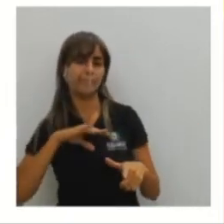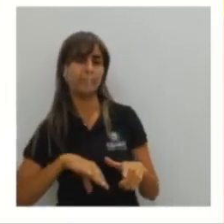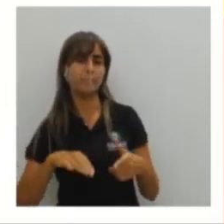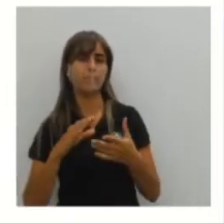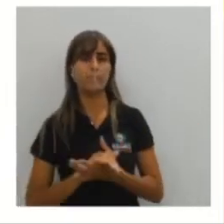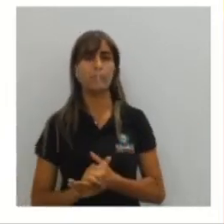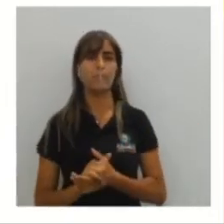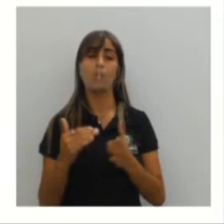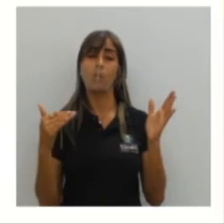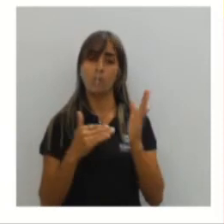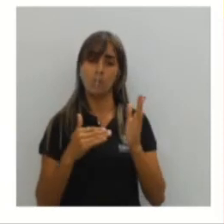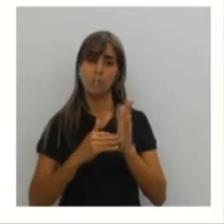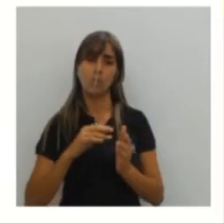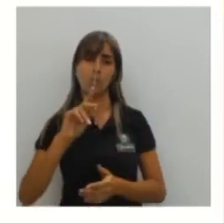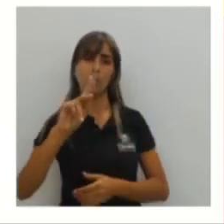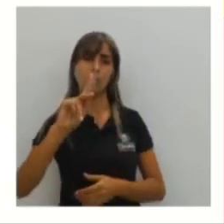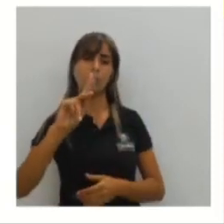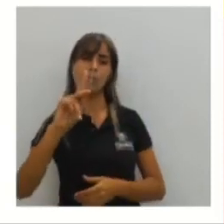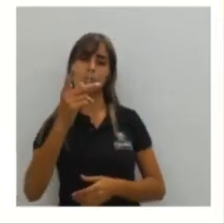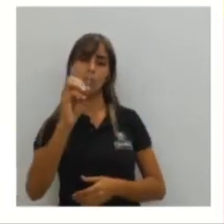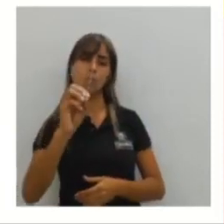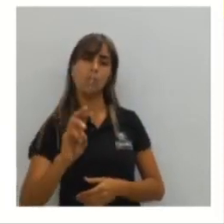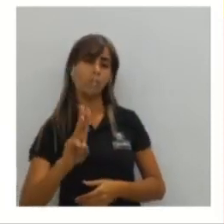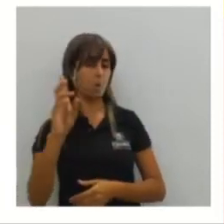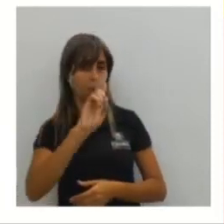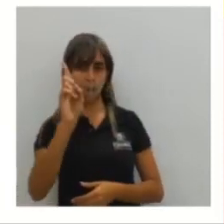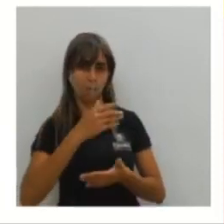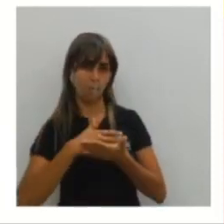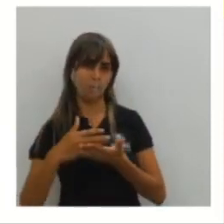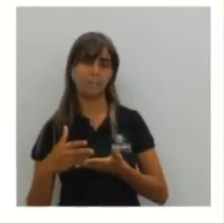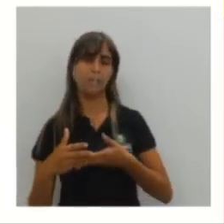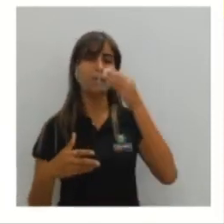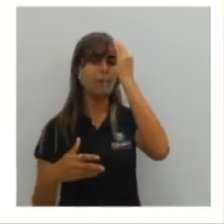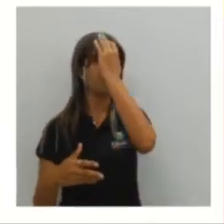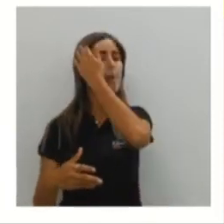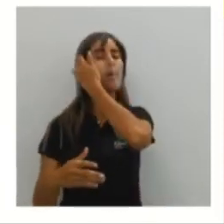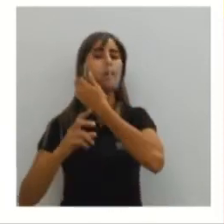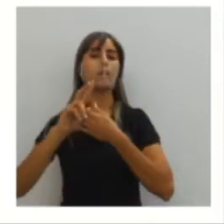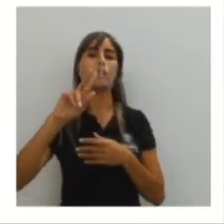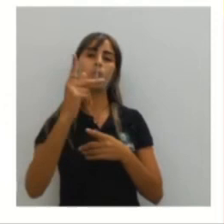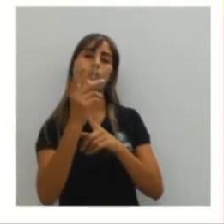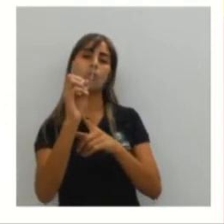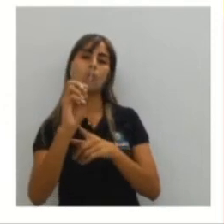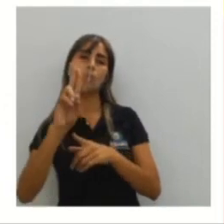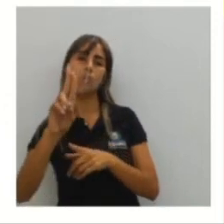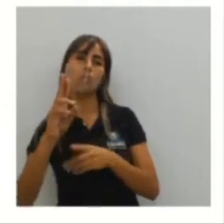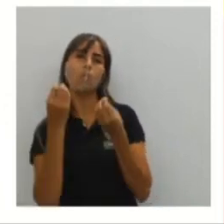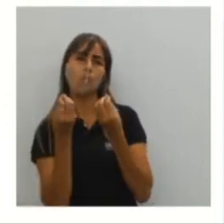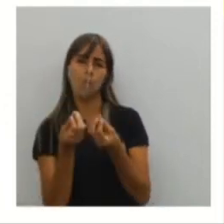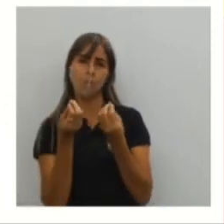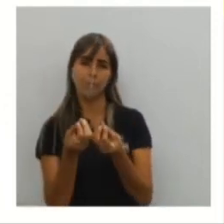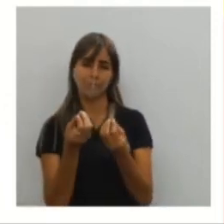aonde. E o último, que não começa com W, é um intruso ali, né? Que seria o how, vai ser traduzido como,